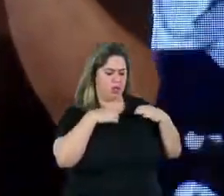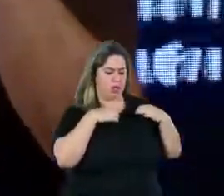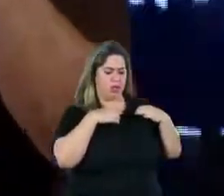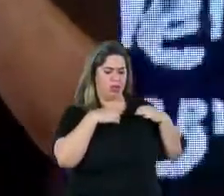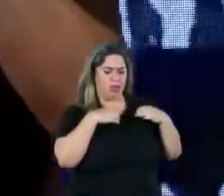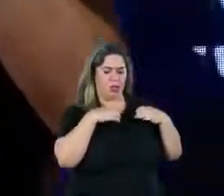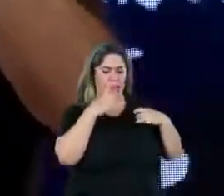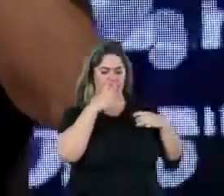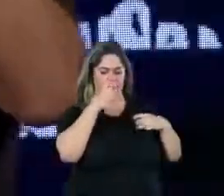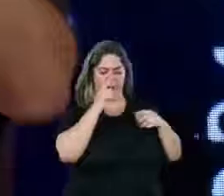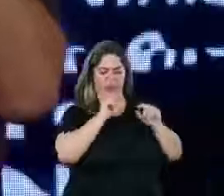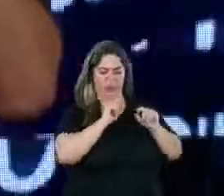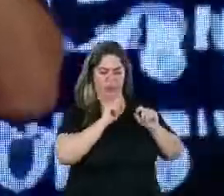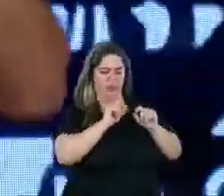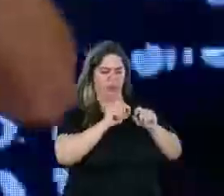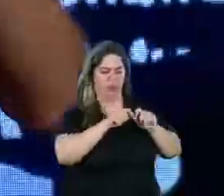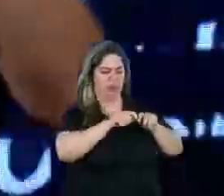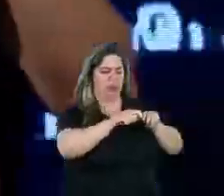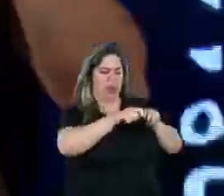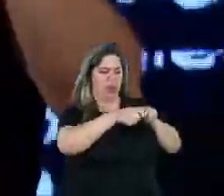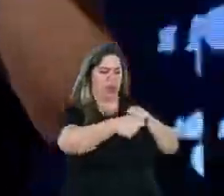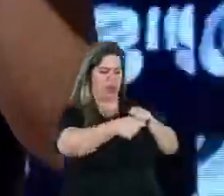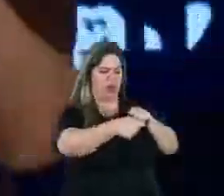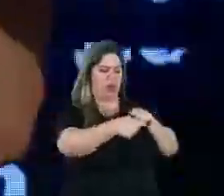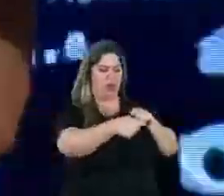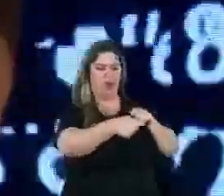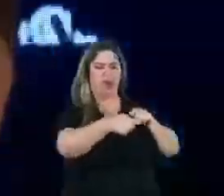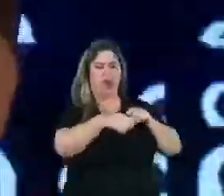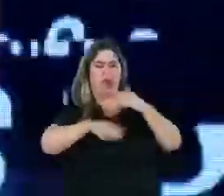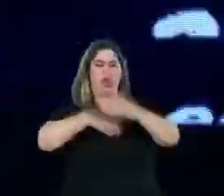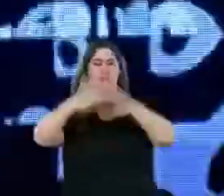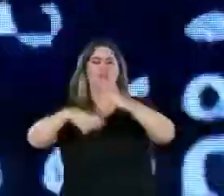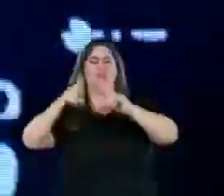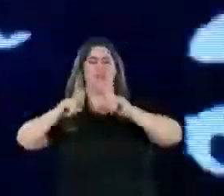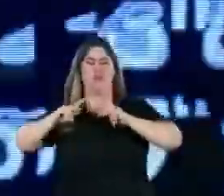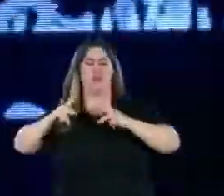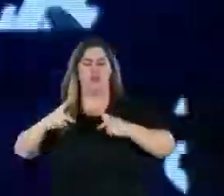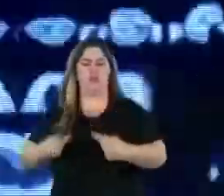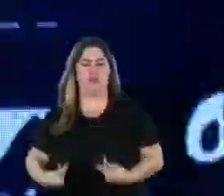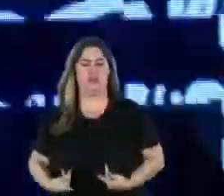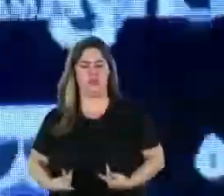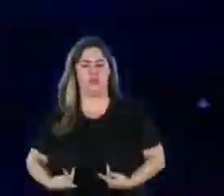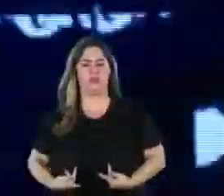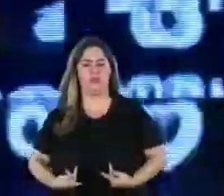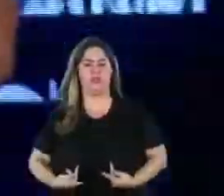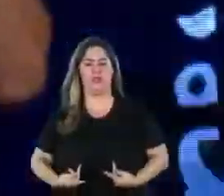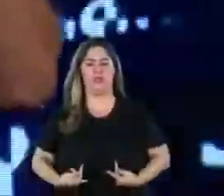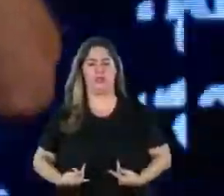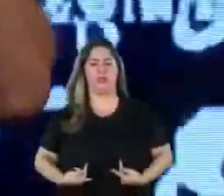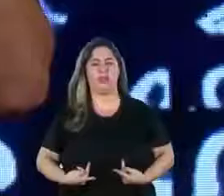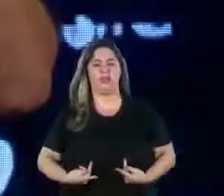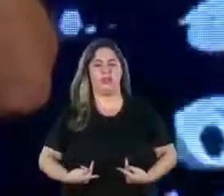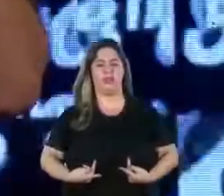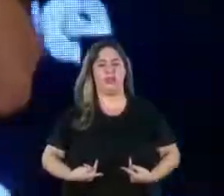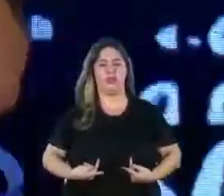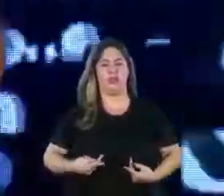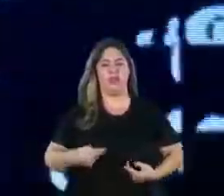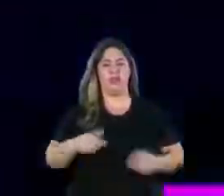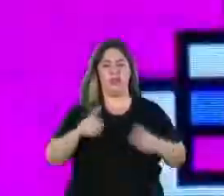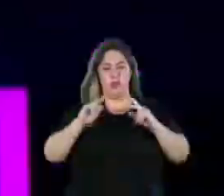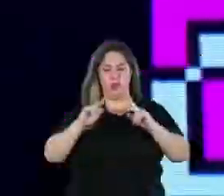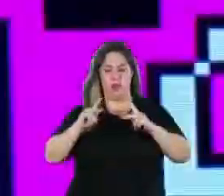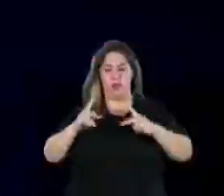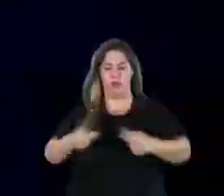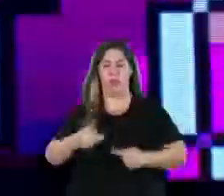evolução. O Homo sapiens insiste em pagar sempre o mesmo sapo. O Homo macaquens